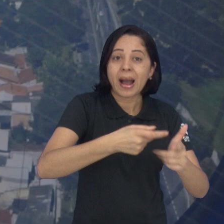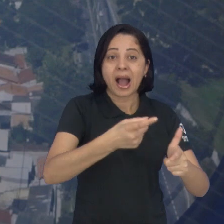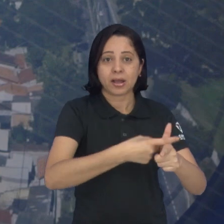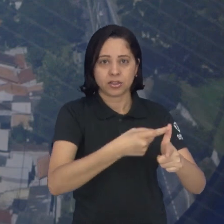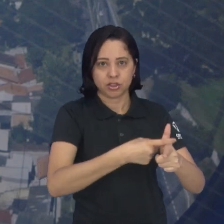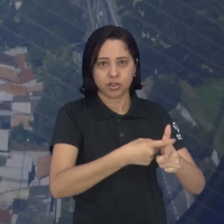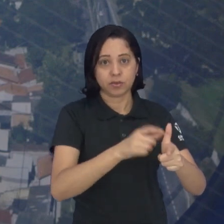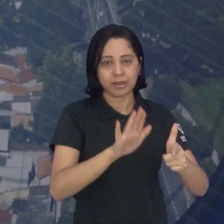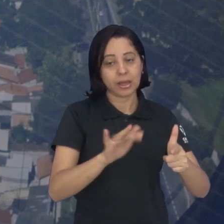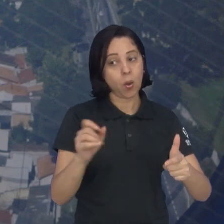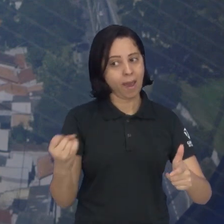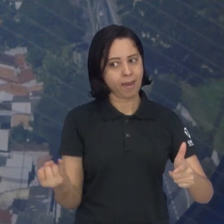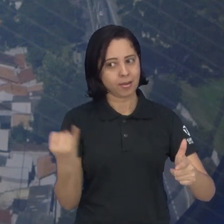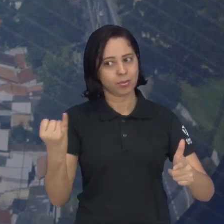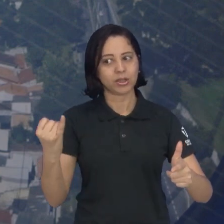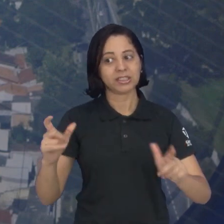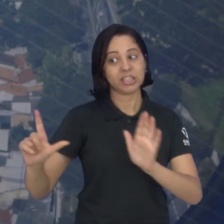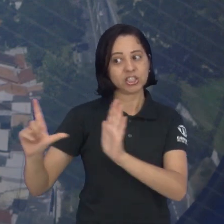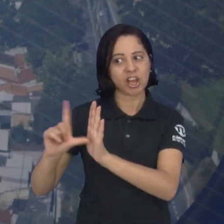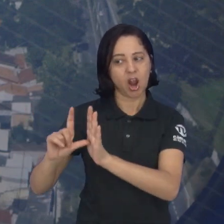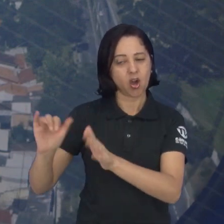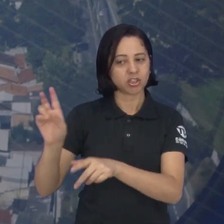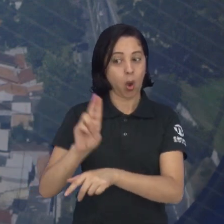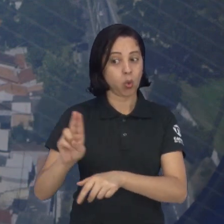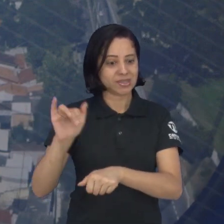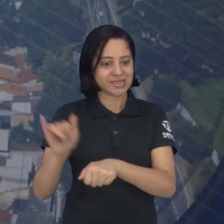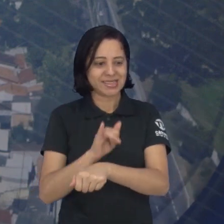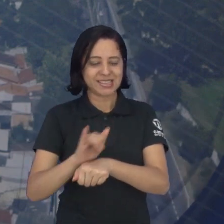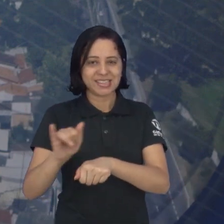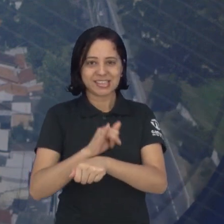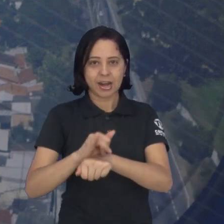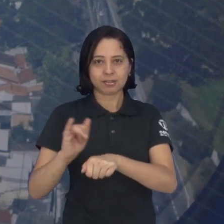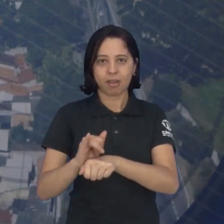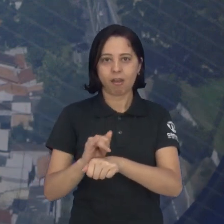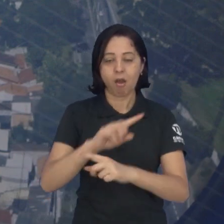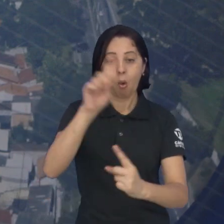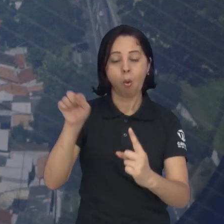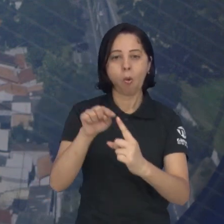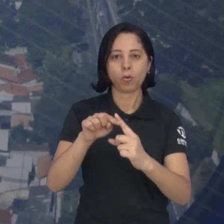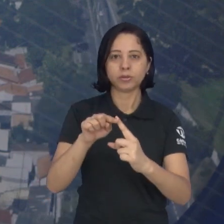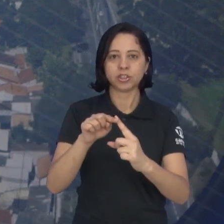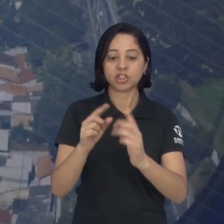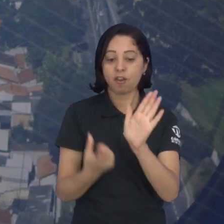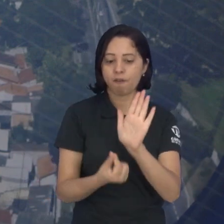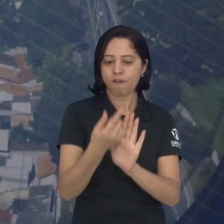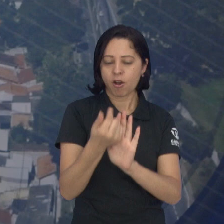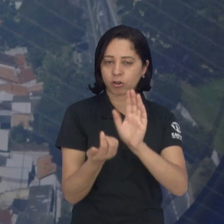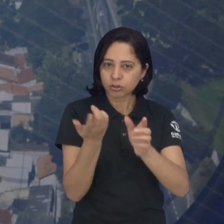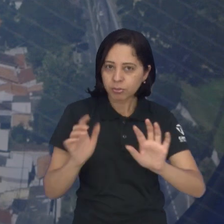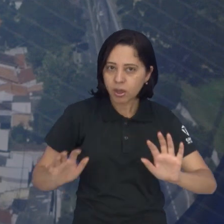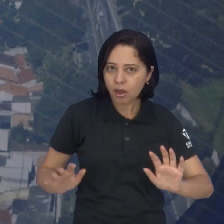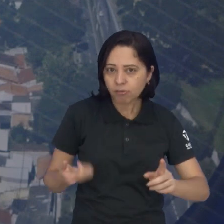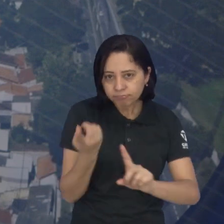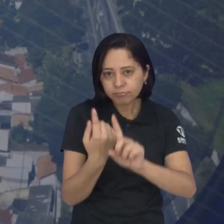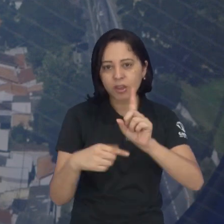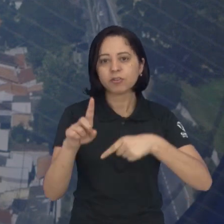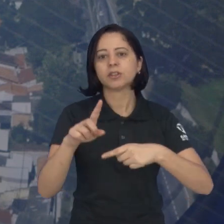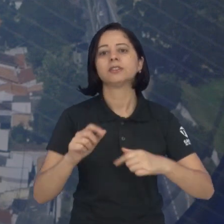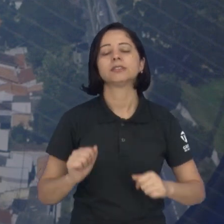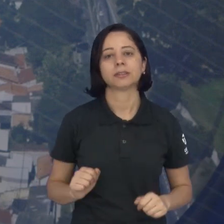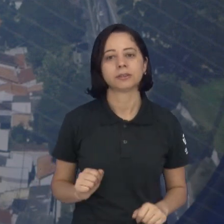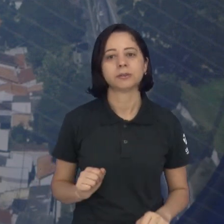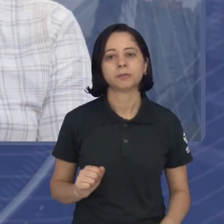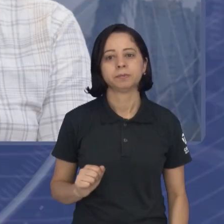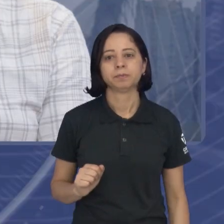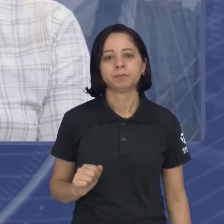utilizem estratégias a fim de movimentar essa economia, né? De fazer o consumidor comprar. Melo,